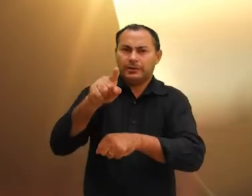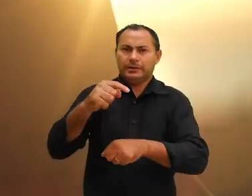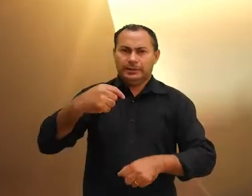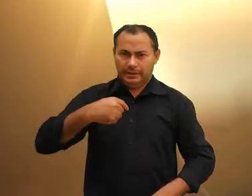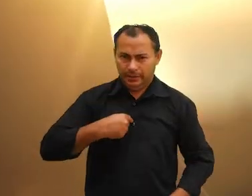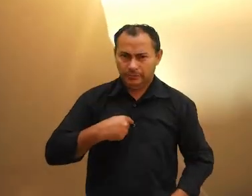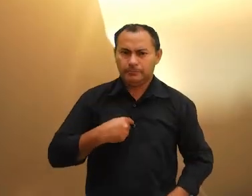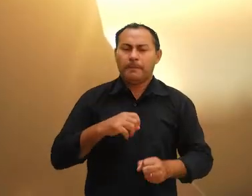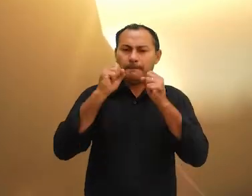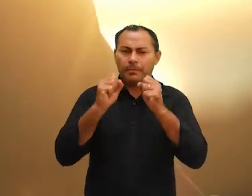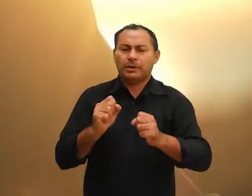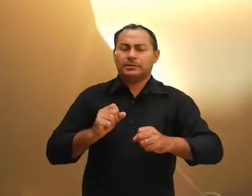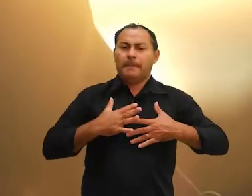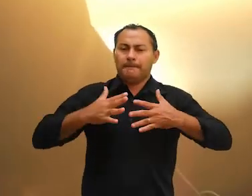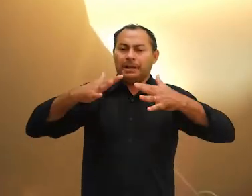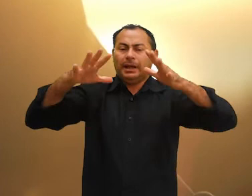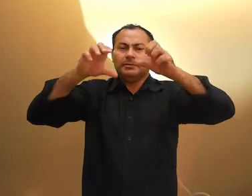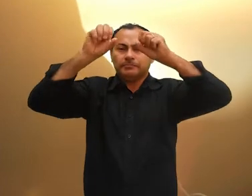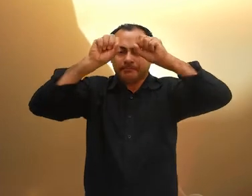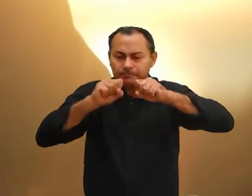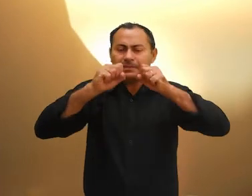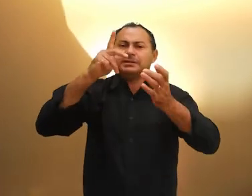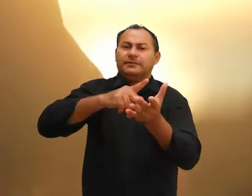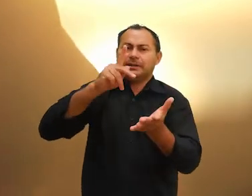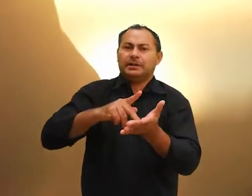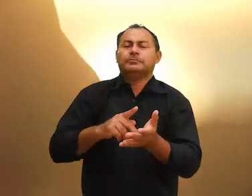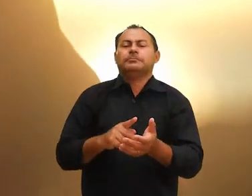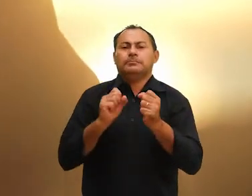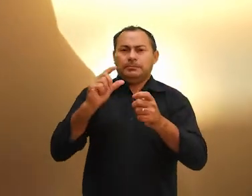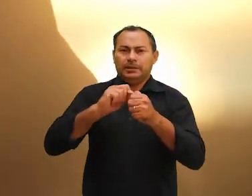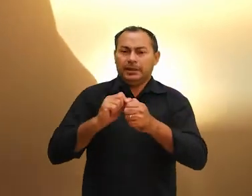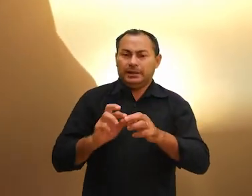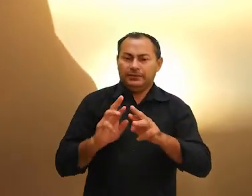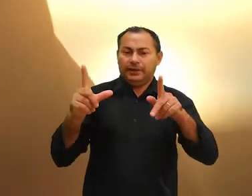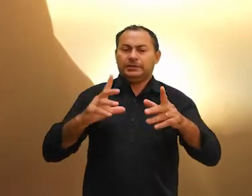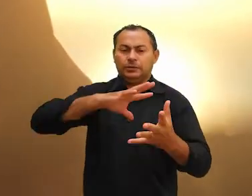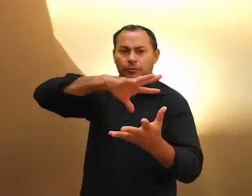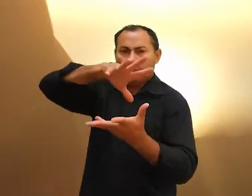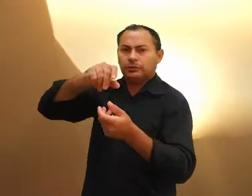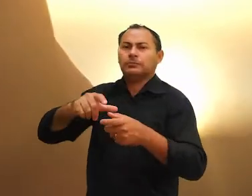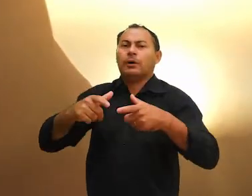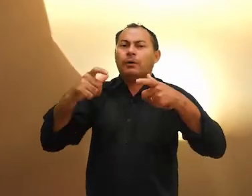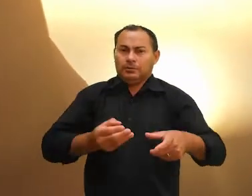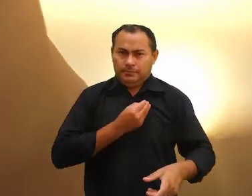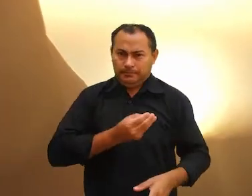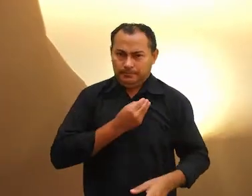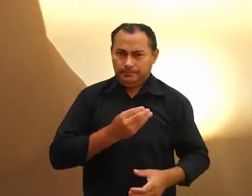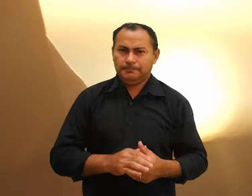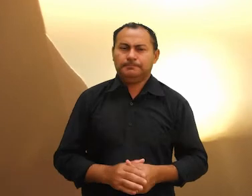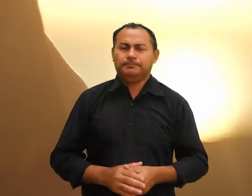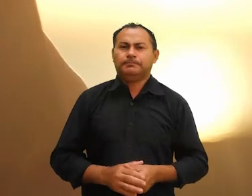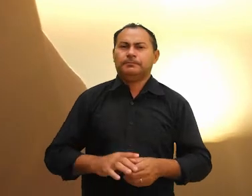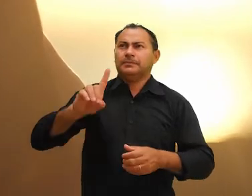esperando que você e eu possamos brig ar Liberdade possamos fazer a diferença no mundo onde